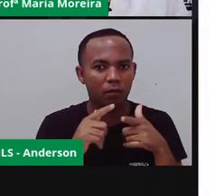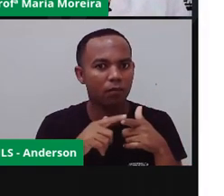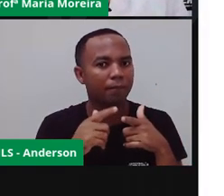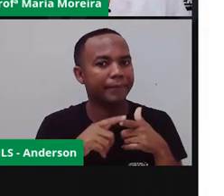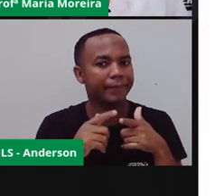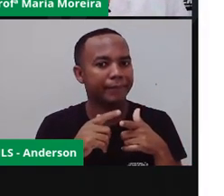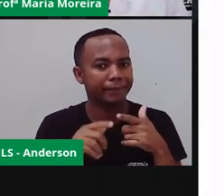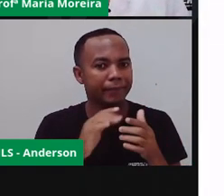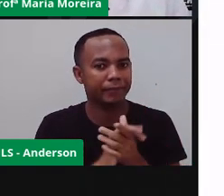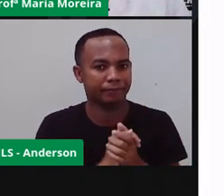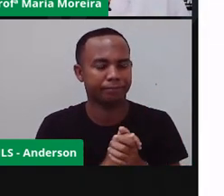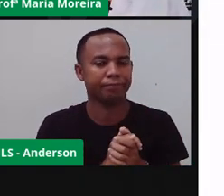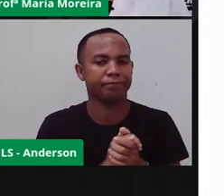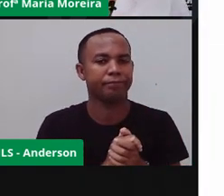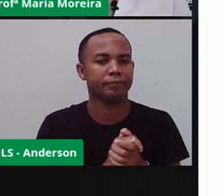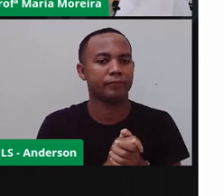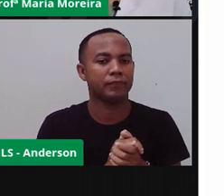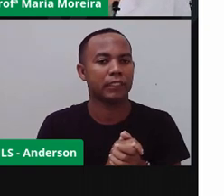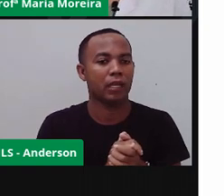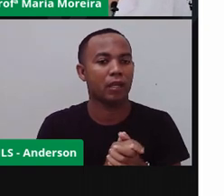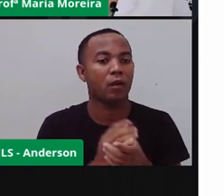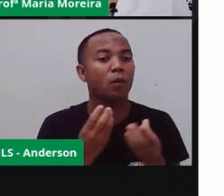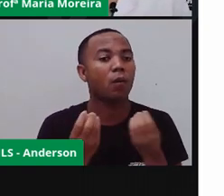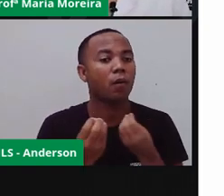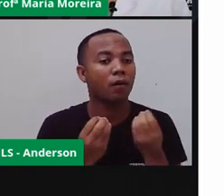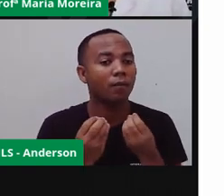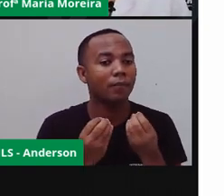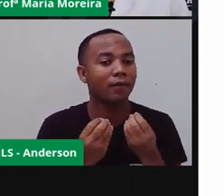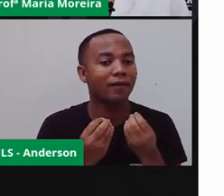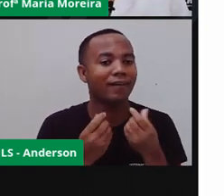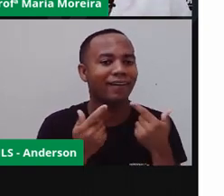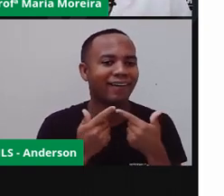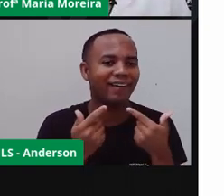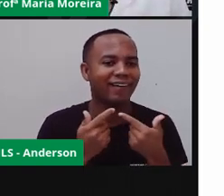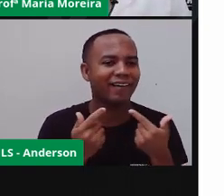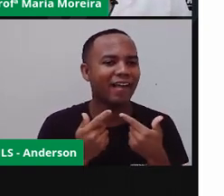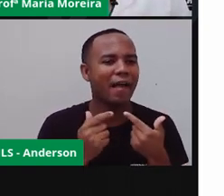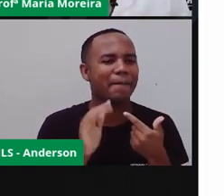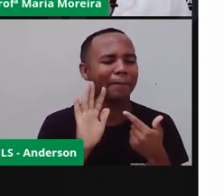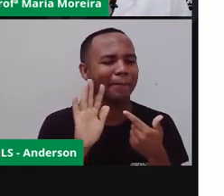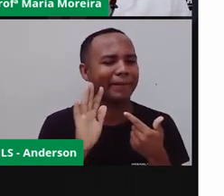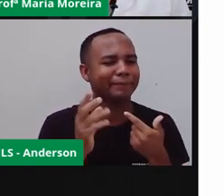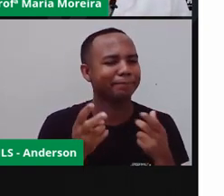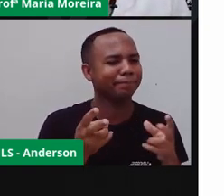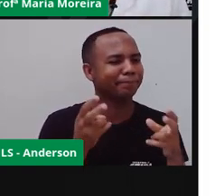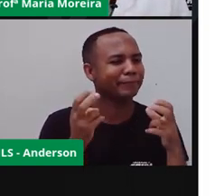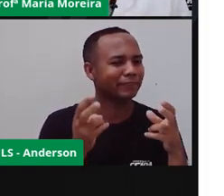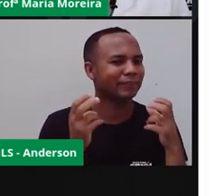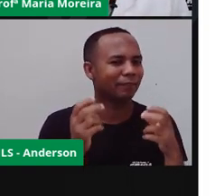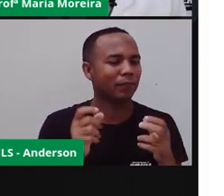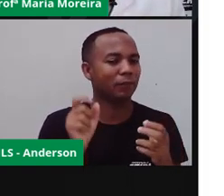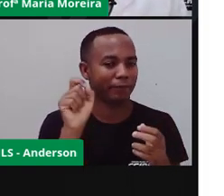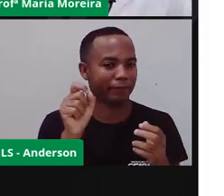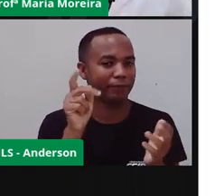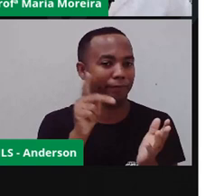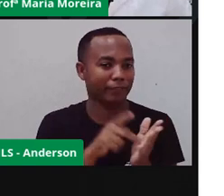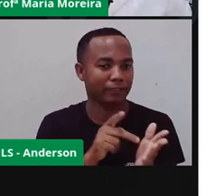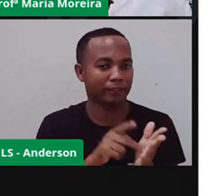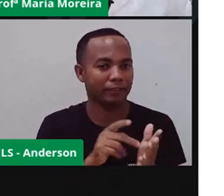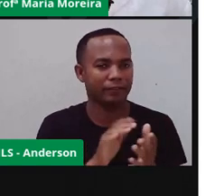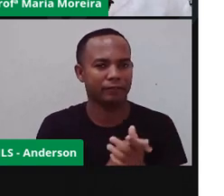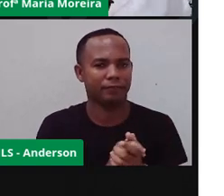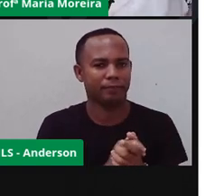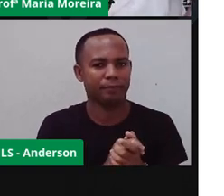está chamando a atenção o quê? De uma forma bem humorada. Então, por chamar a atenção de uma forma bem humorada, é fácil